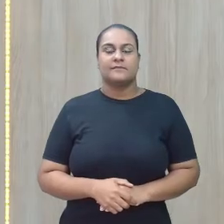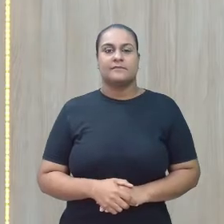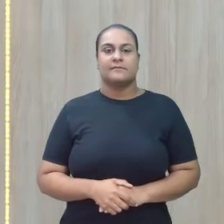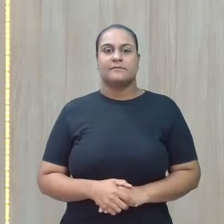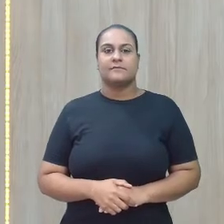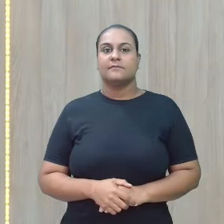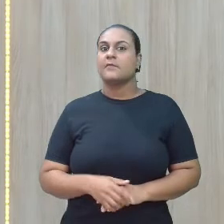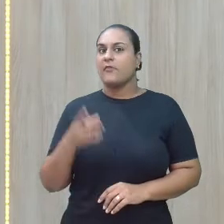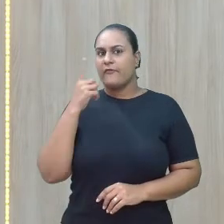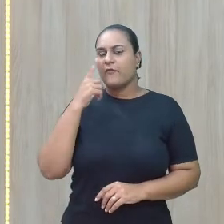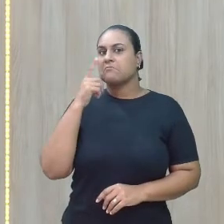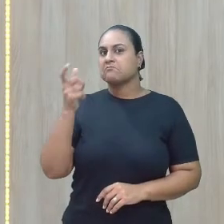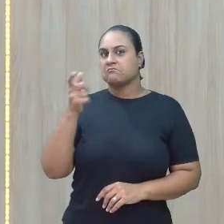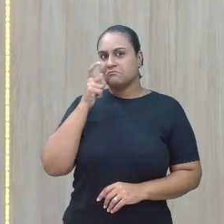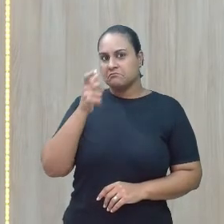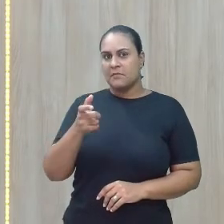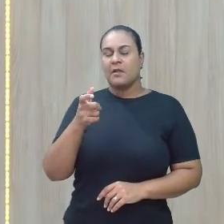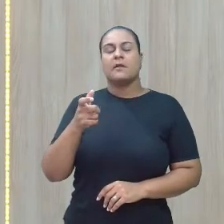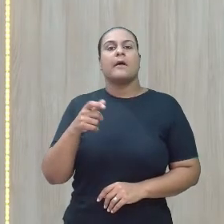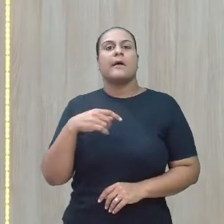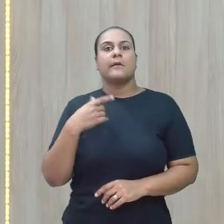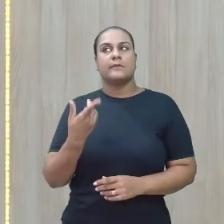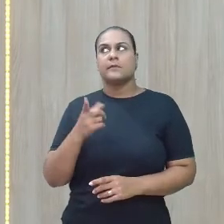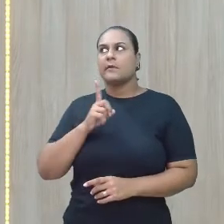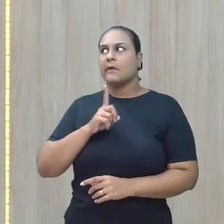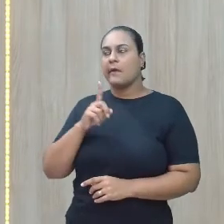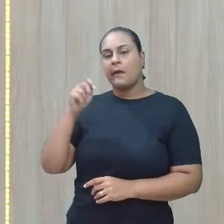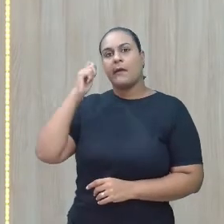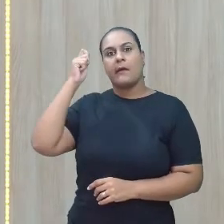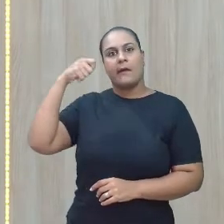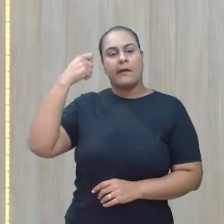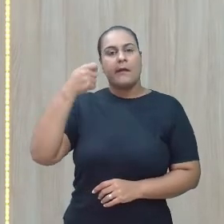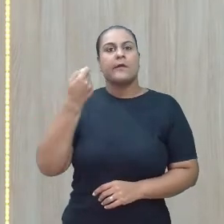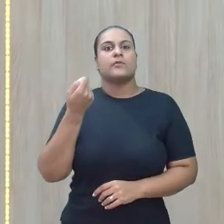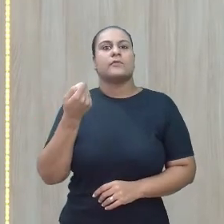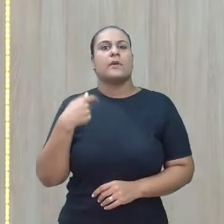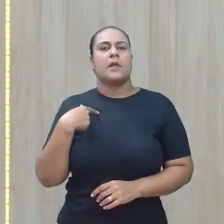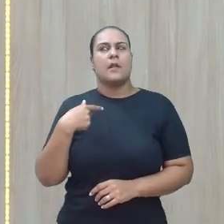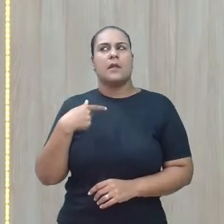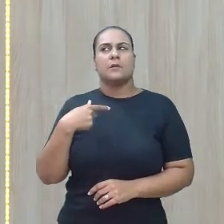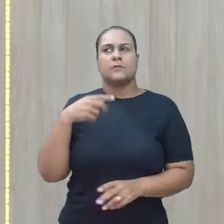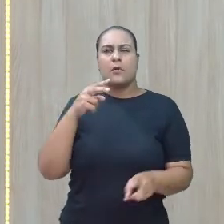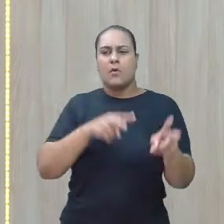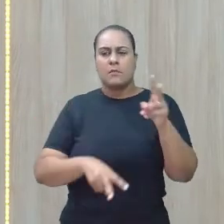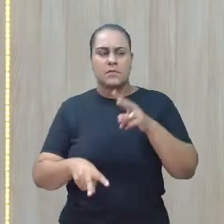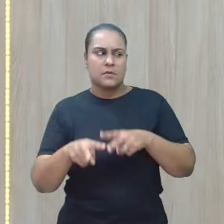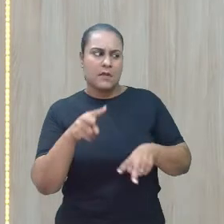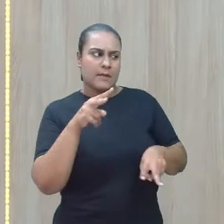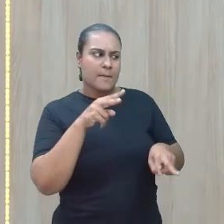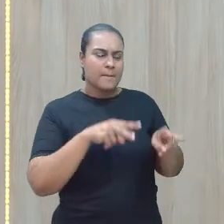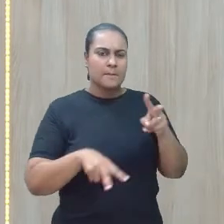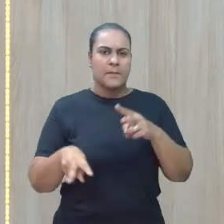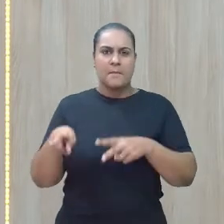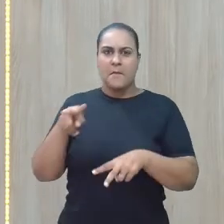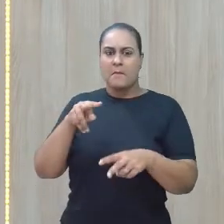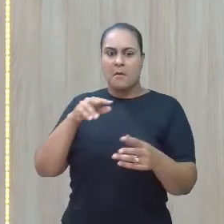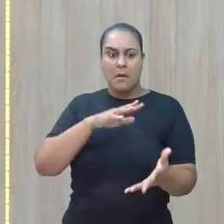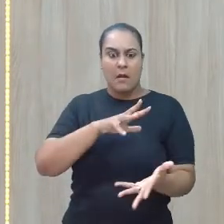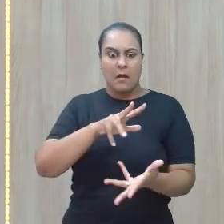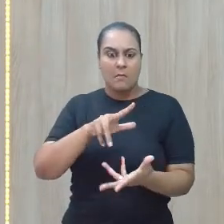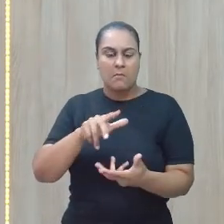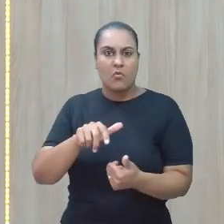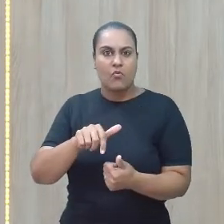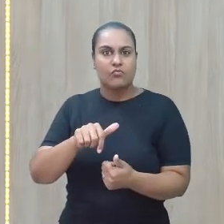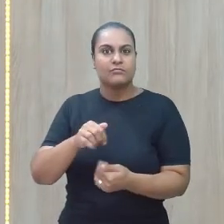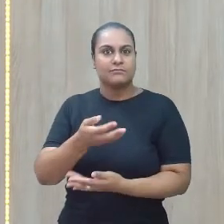E aí vocês vejam como é interessante, né? Como esse artista, ele observa ao seu redor, né? Observa o mundo em que ele